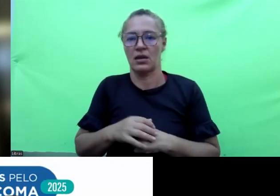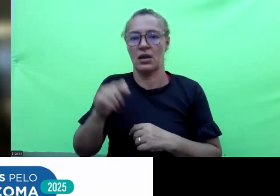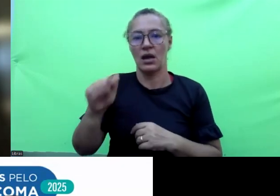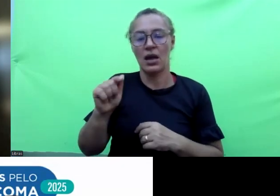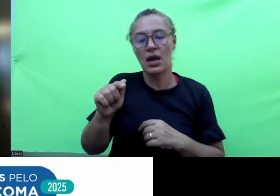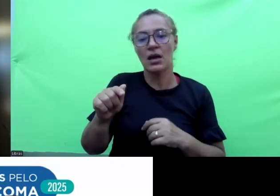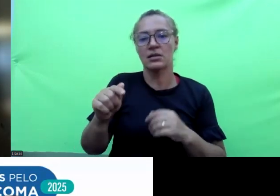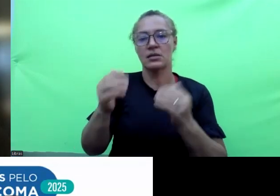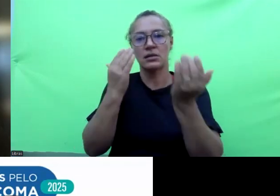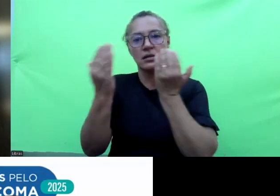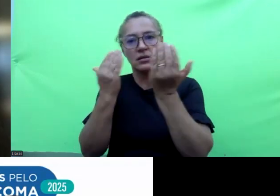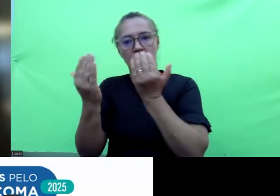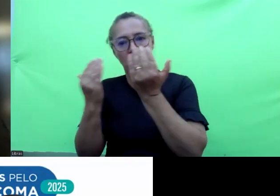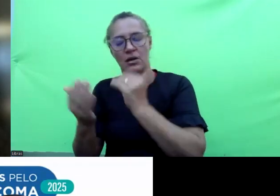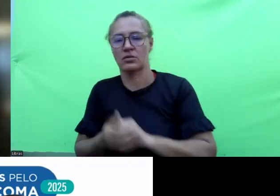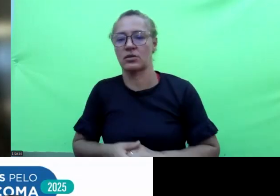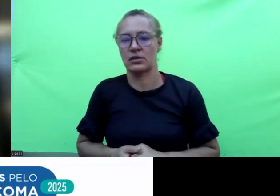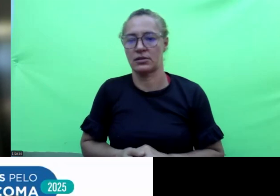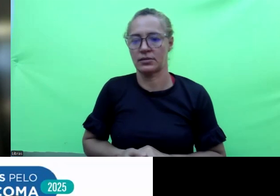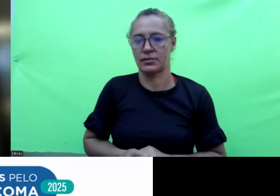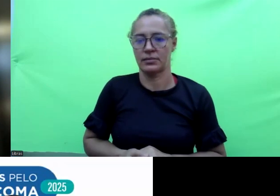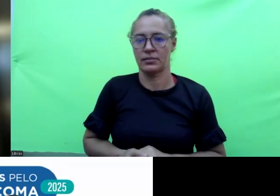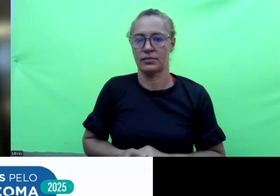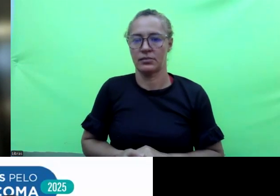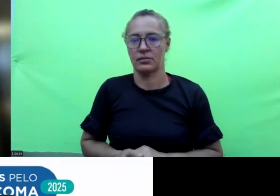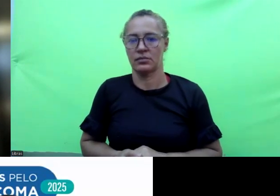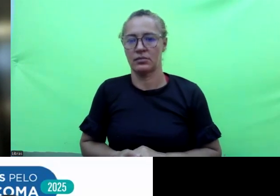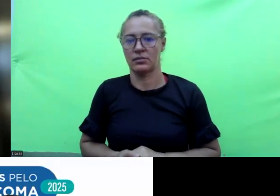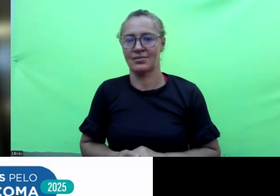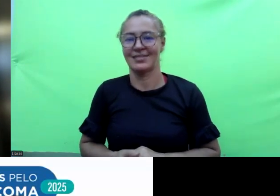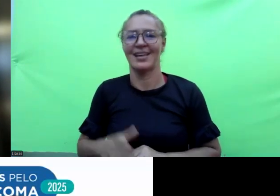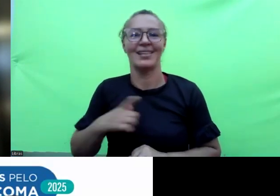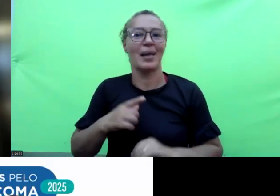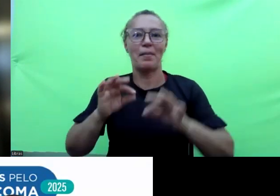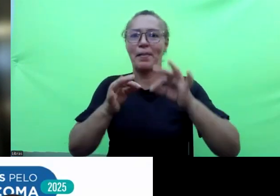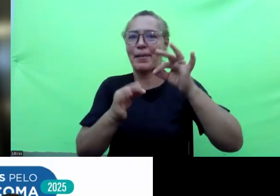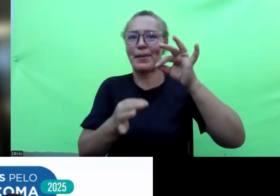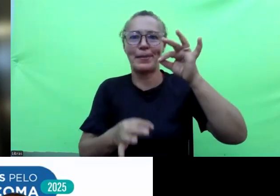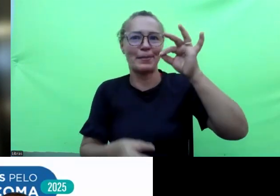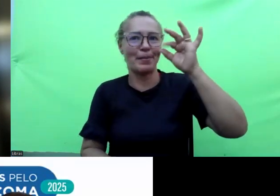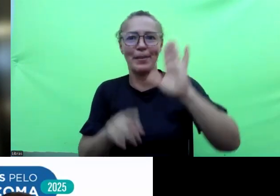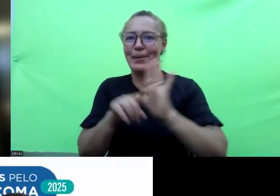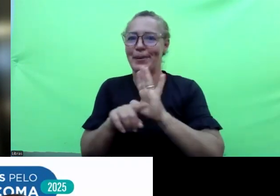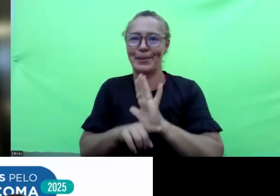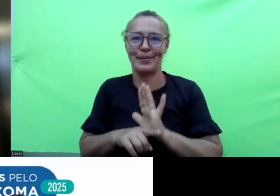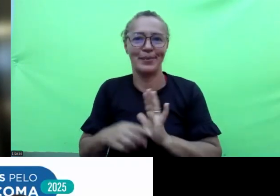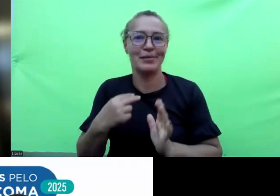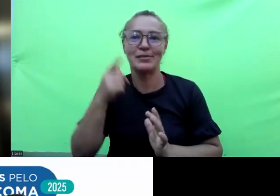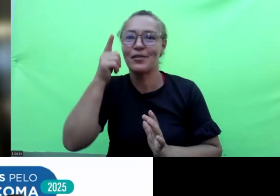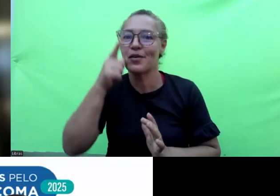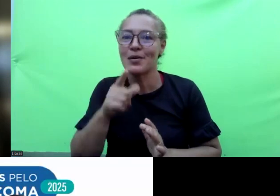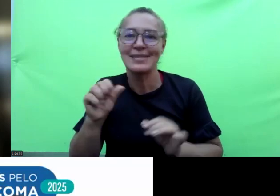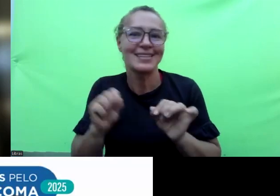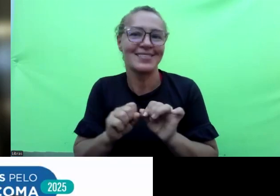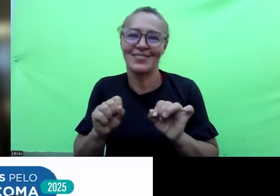nesses parâmetros. Perfeito. Tem mais um monte de perguntas, mas infelizmente eu não vou conseguir fazer, até para